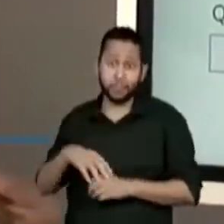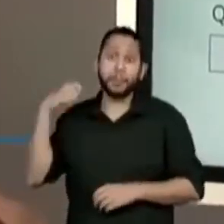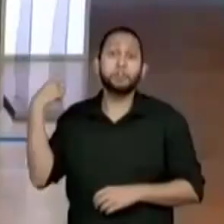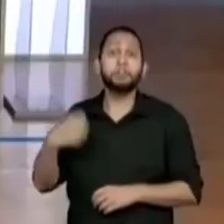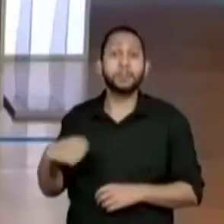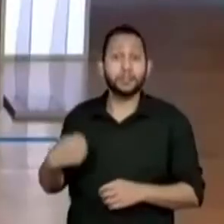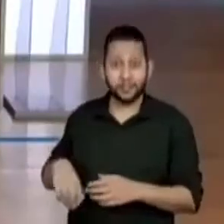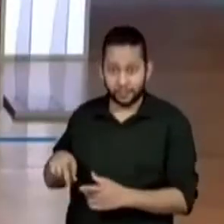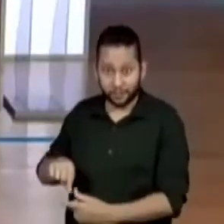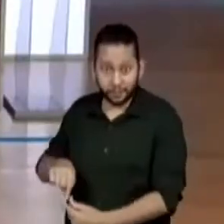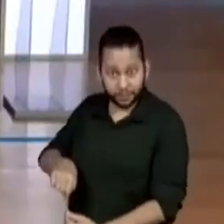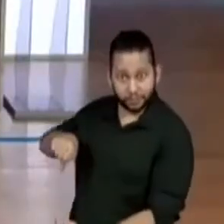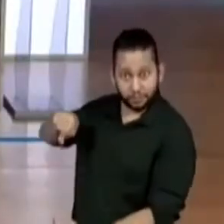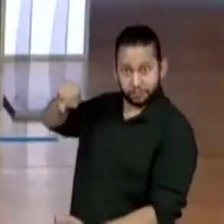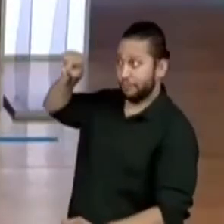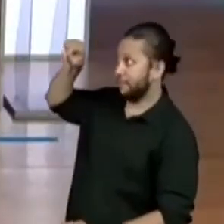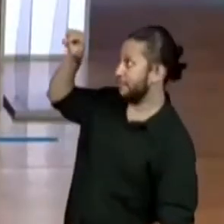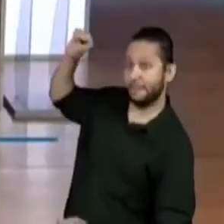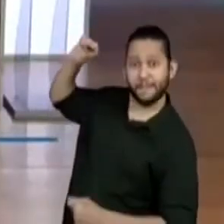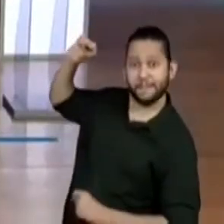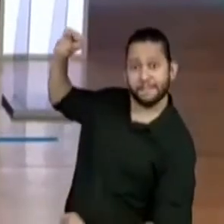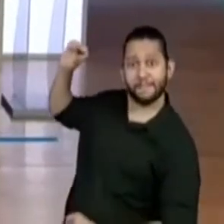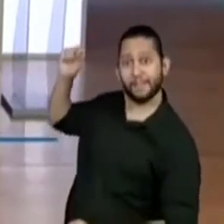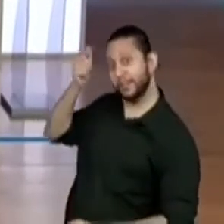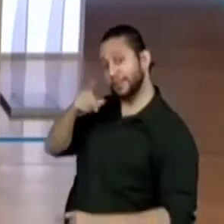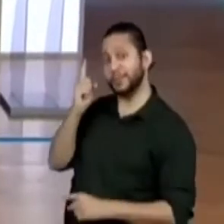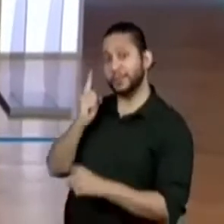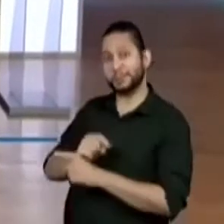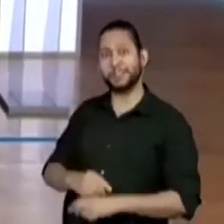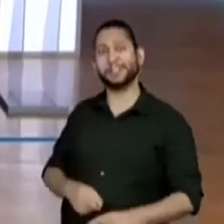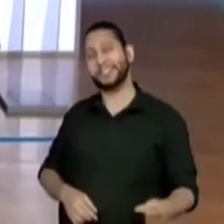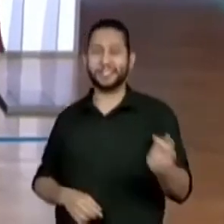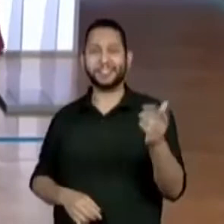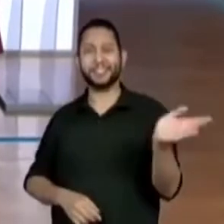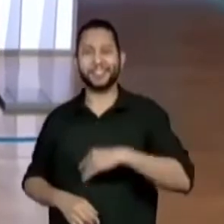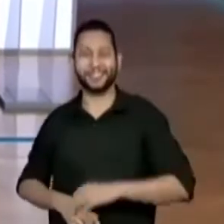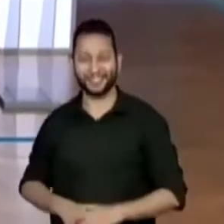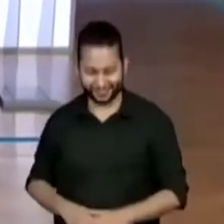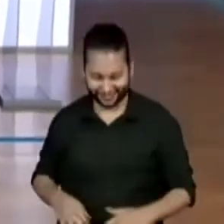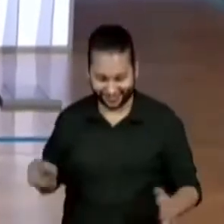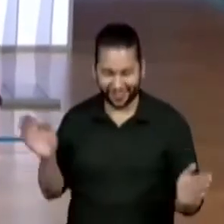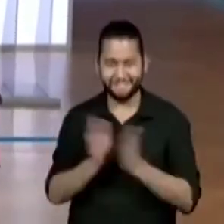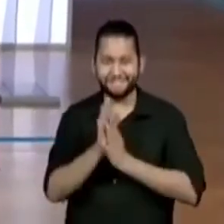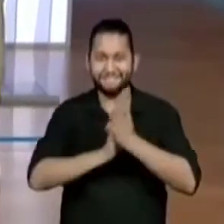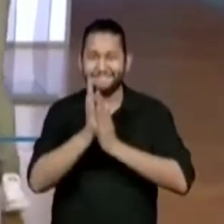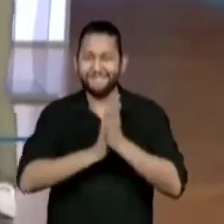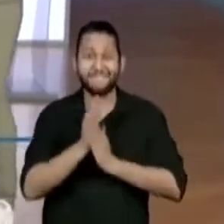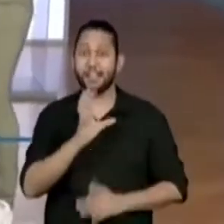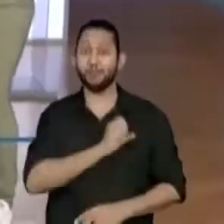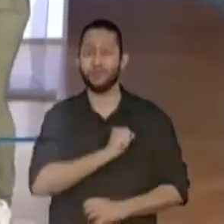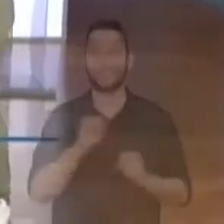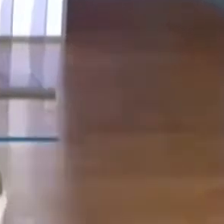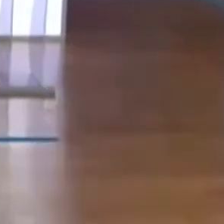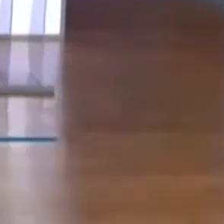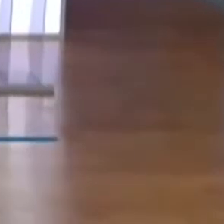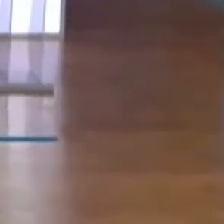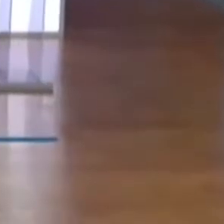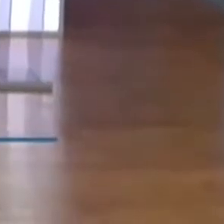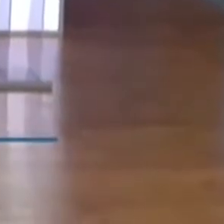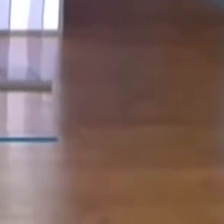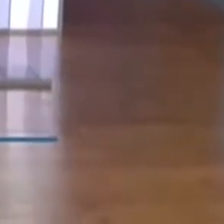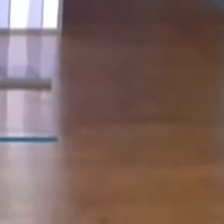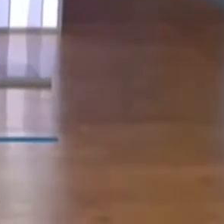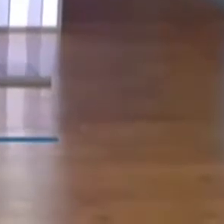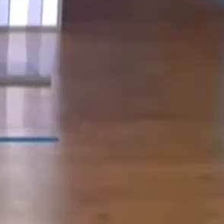ela aqui. Bora, professora? Bora, né? Então, bora. Fazer o quê? Adoro essa parte. Então, vamos.